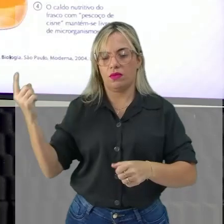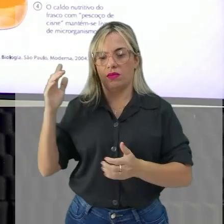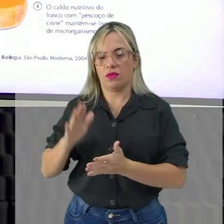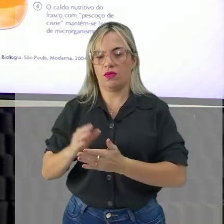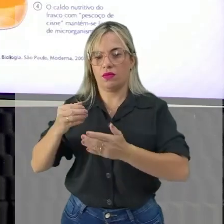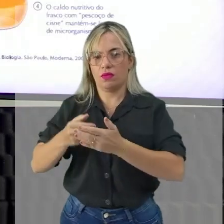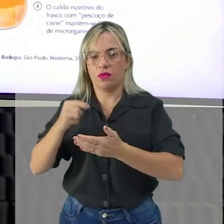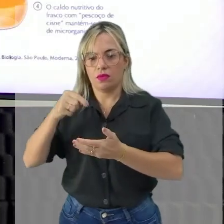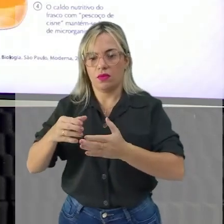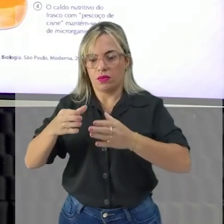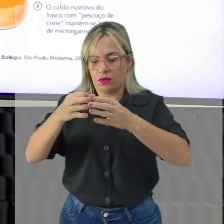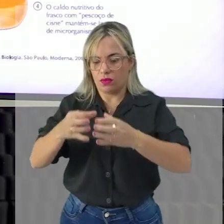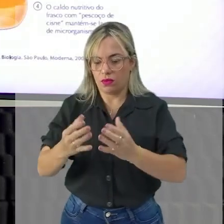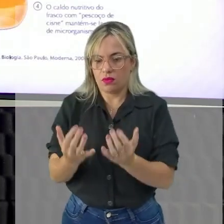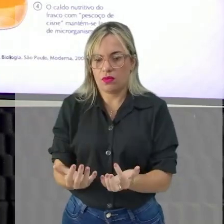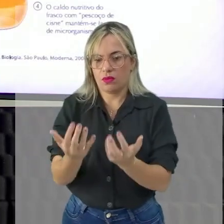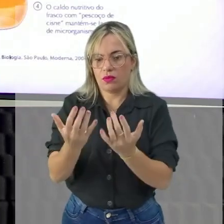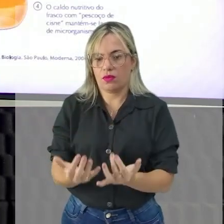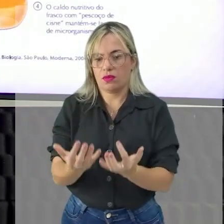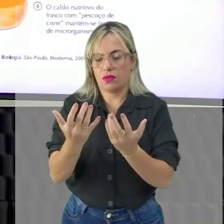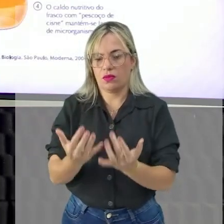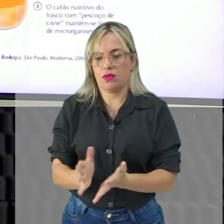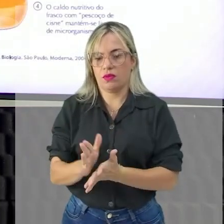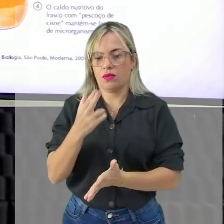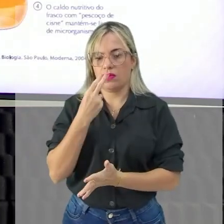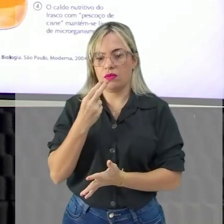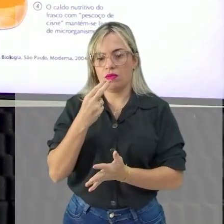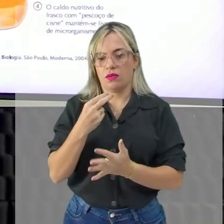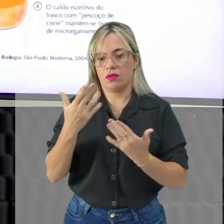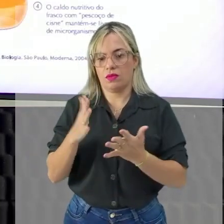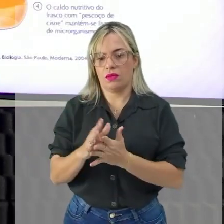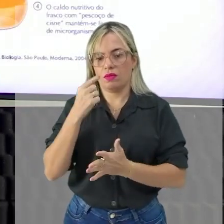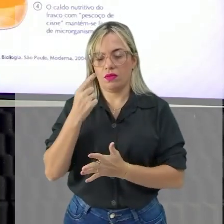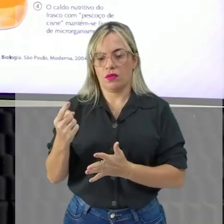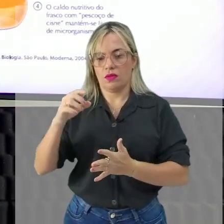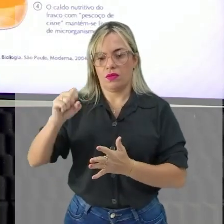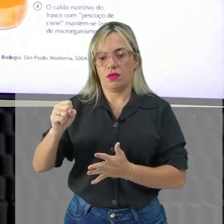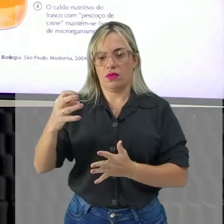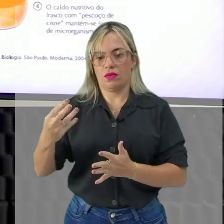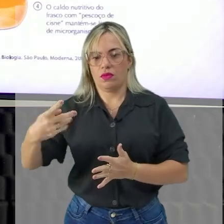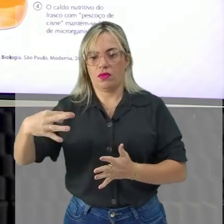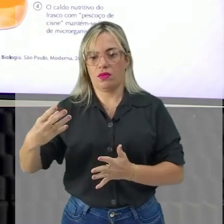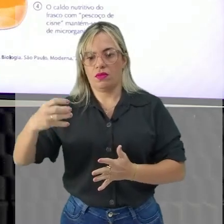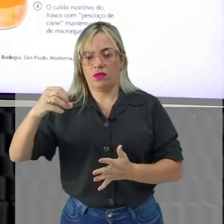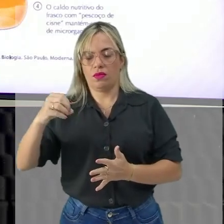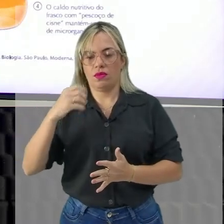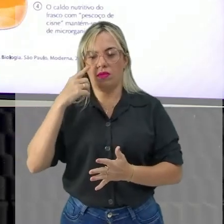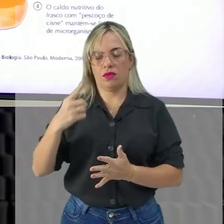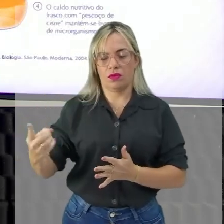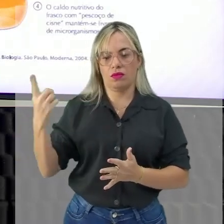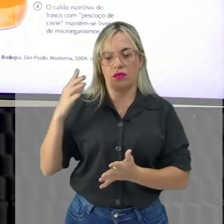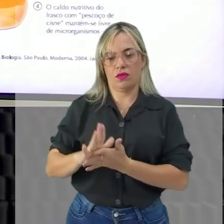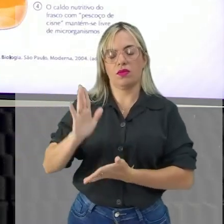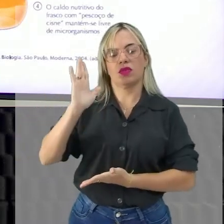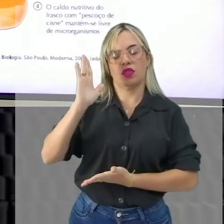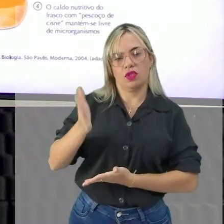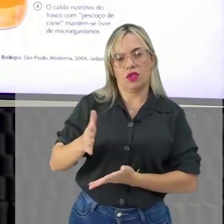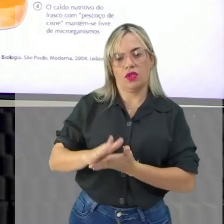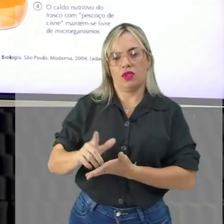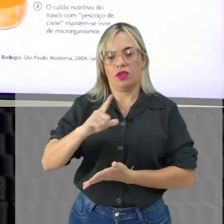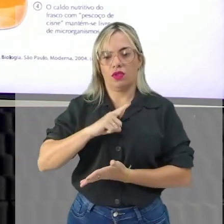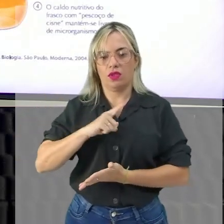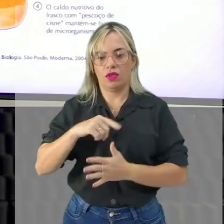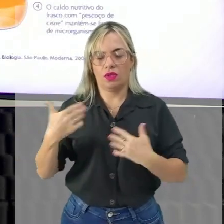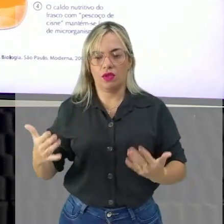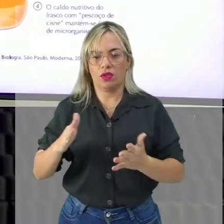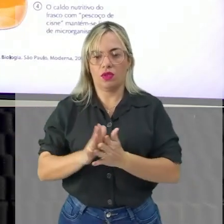fervido e esterilizado, ou seja, ele retirou a vida que tinha ali, né, nesse caldo nutritivo que já estava lá. Né,